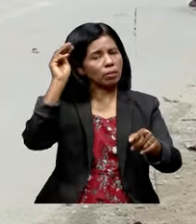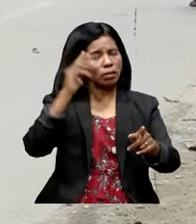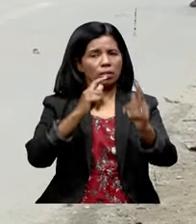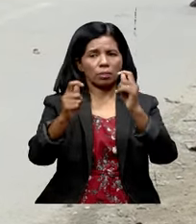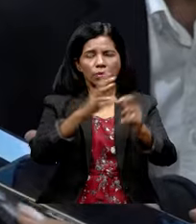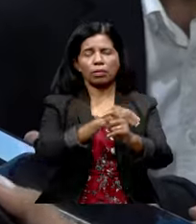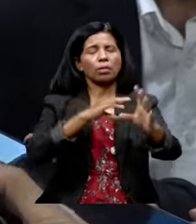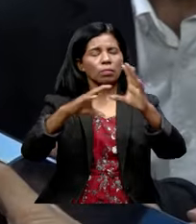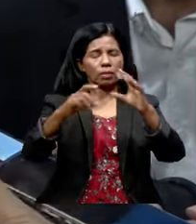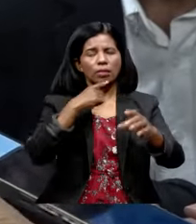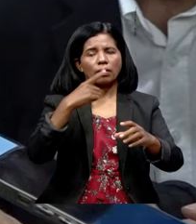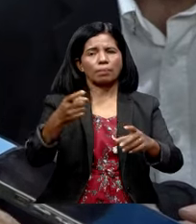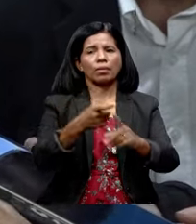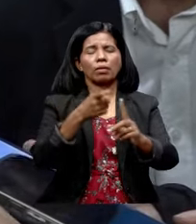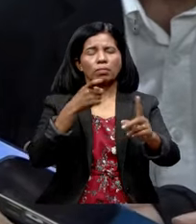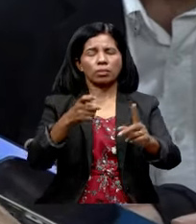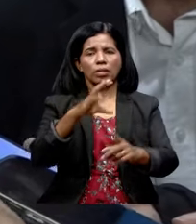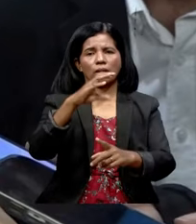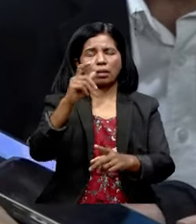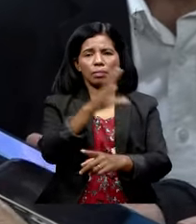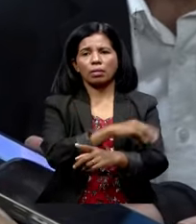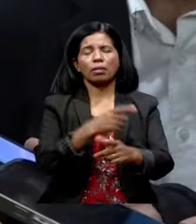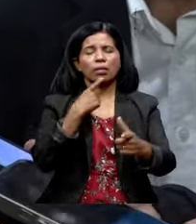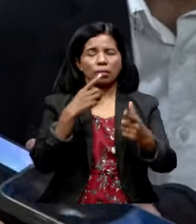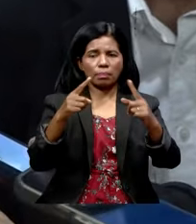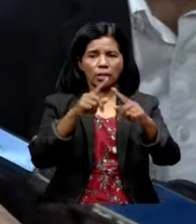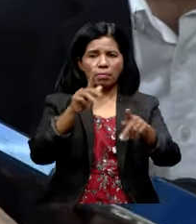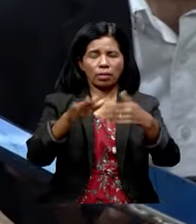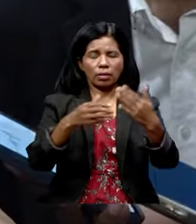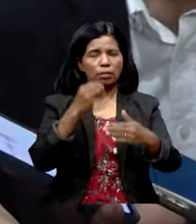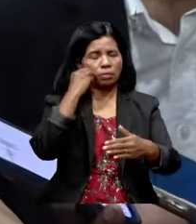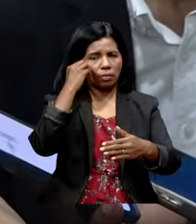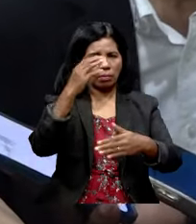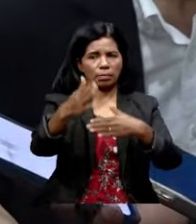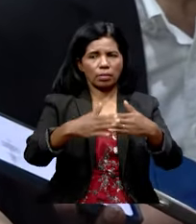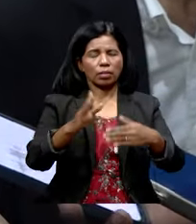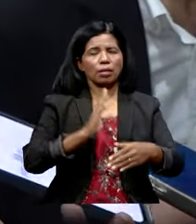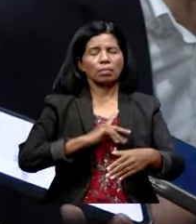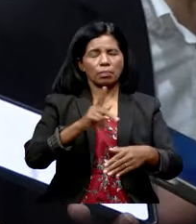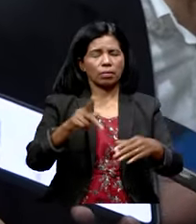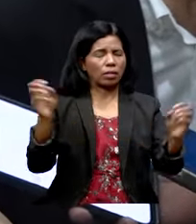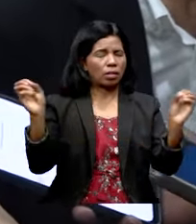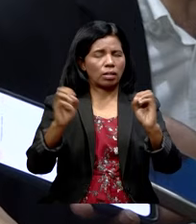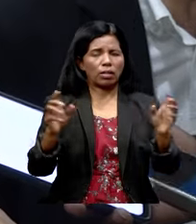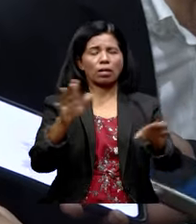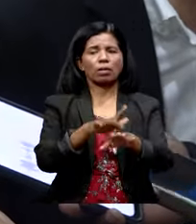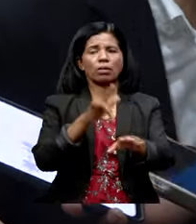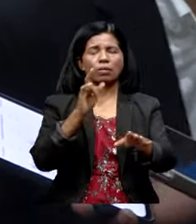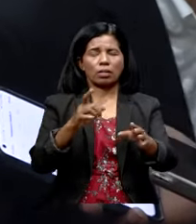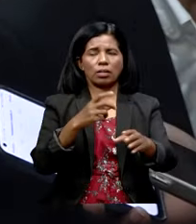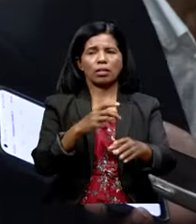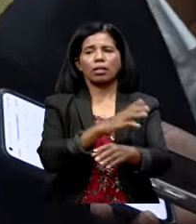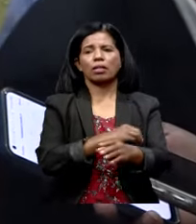Comunicação esclarece impacto si cabo submarino fibra ótica ba comunidade de Bé Hela Bessic e a área Bebonuk, lá é impacto negativo. Lá é